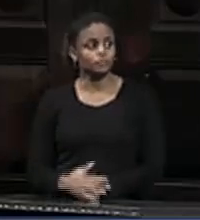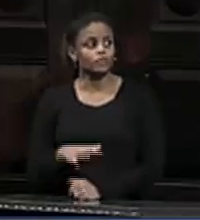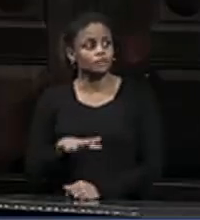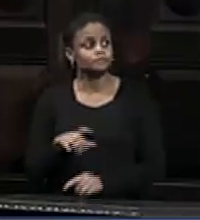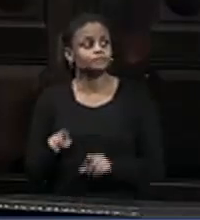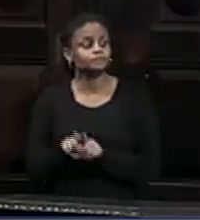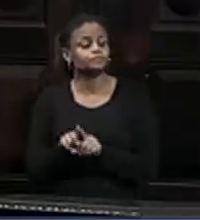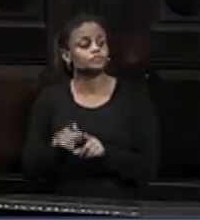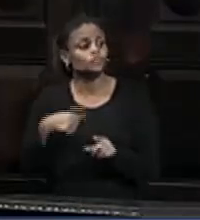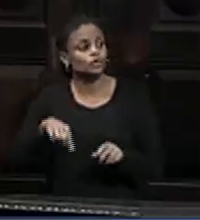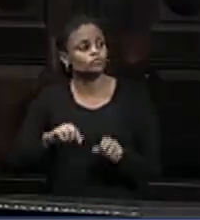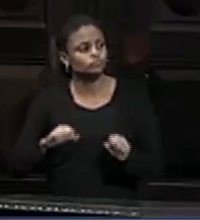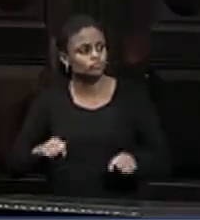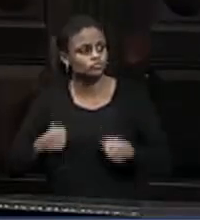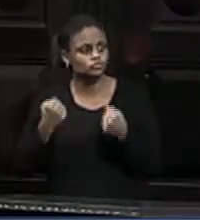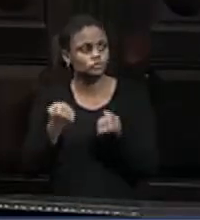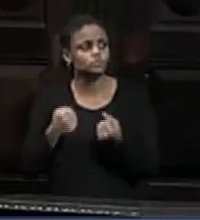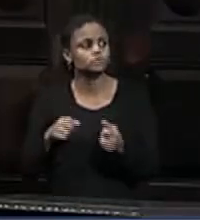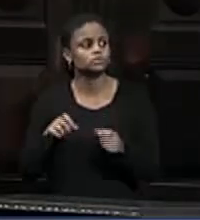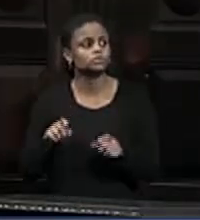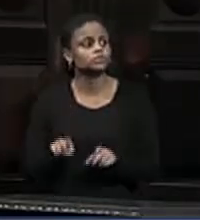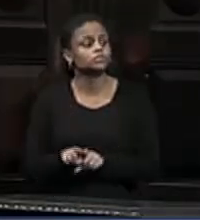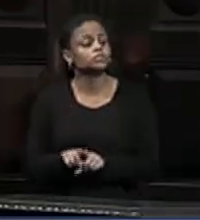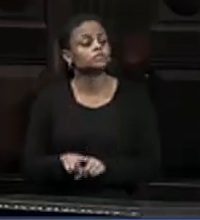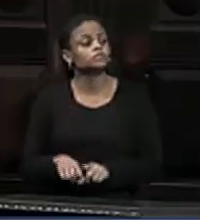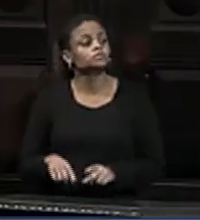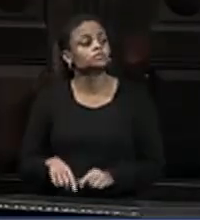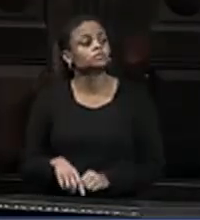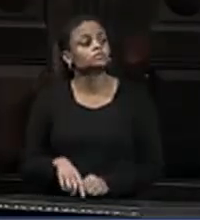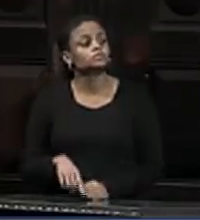estamos aí lutando, e Vossa Excelência, deputado Eliomar